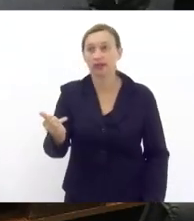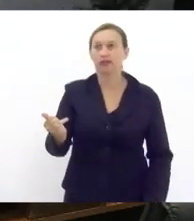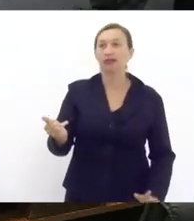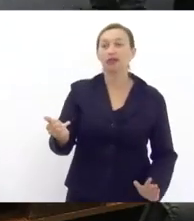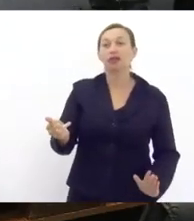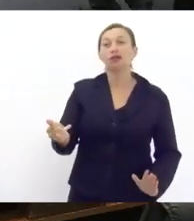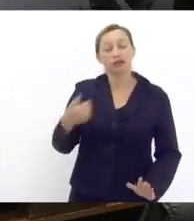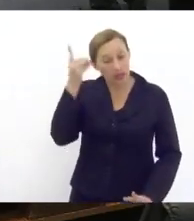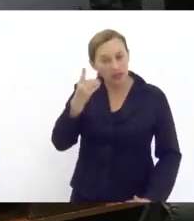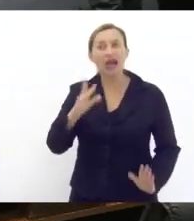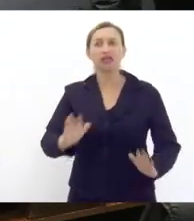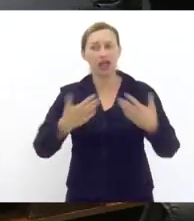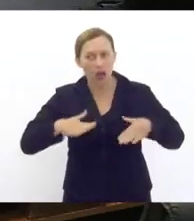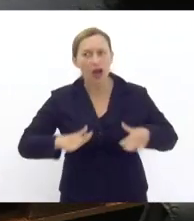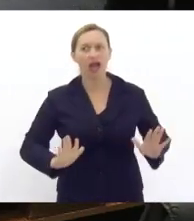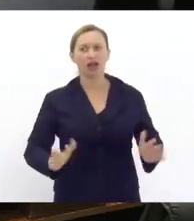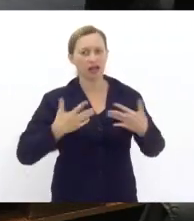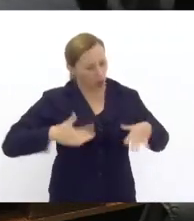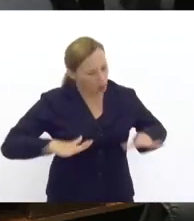Deputado,